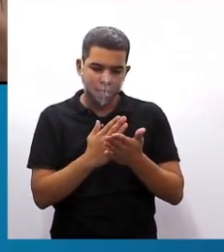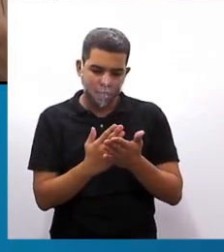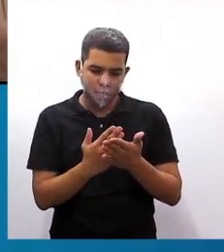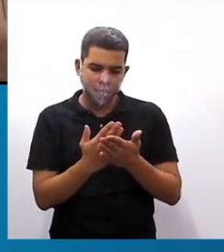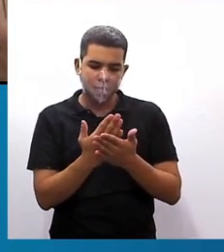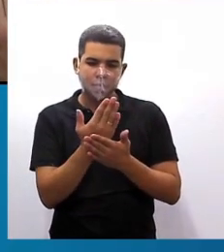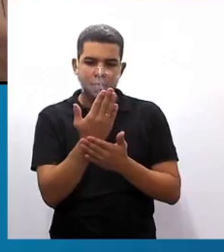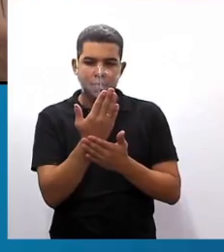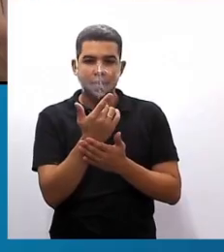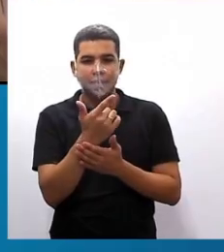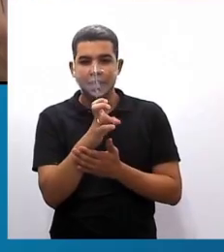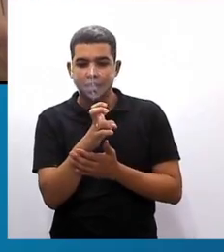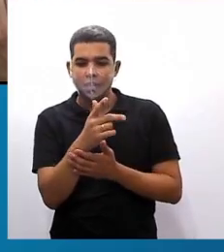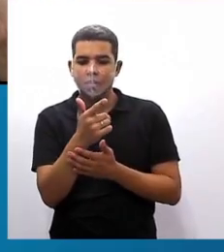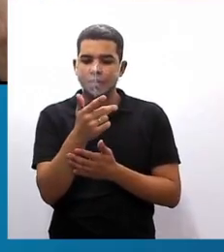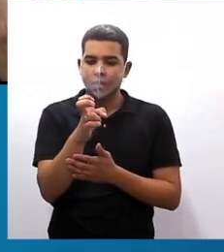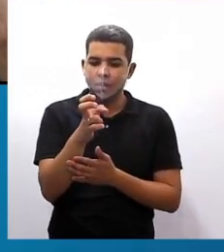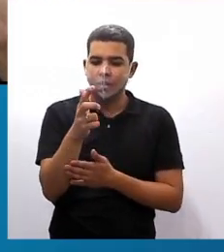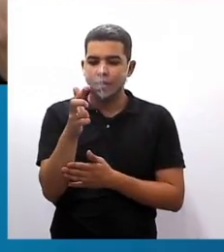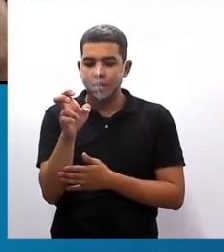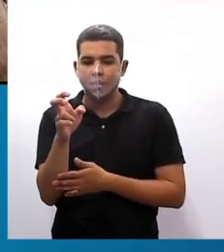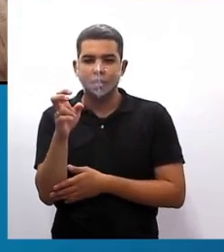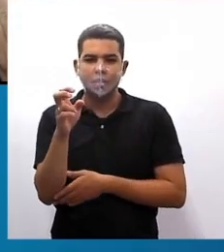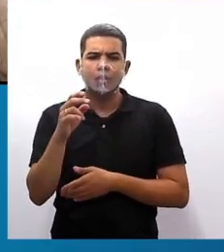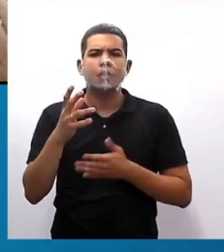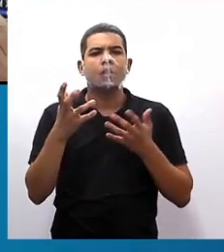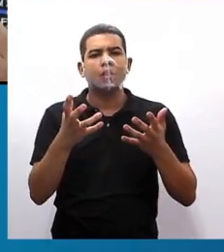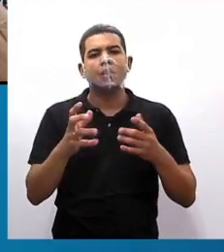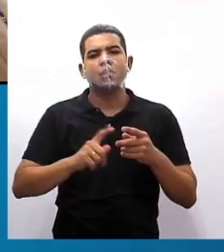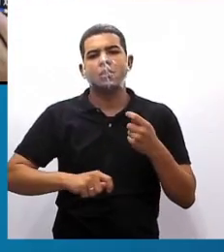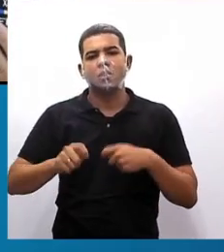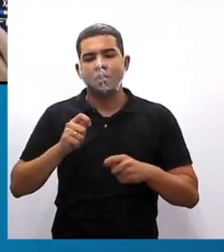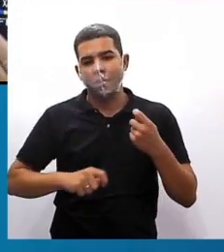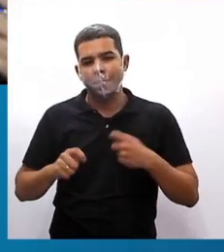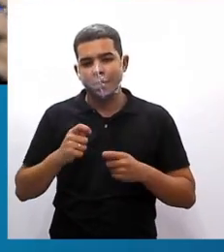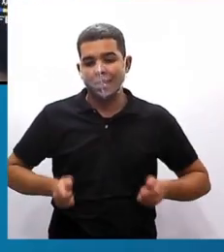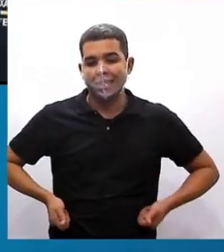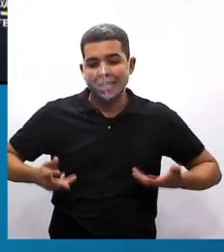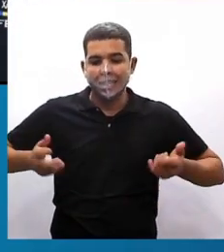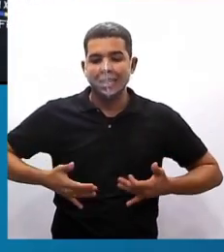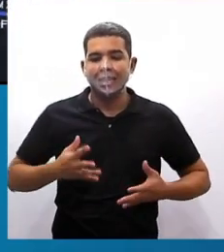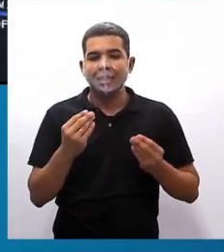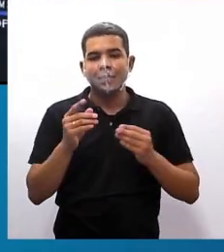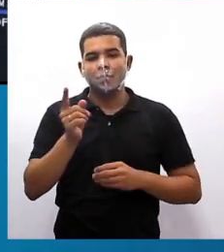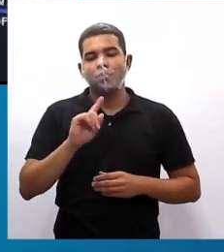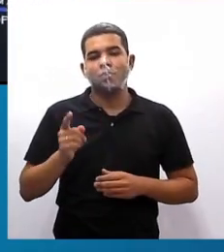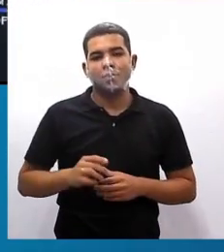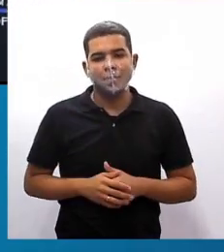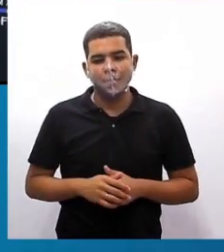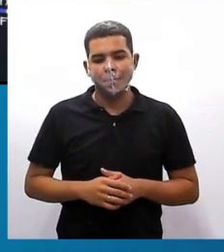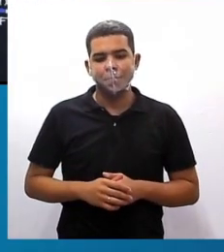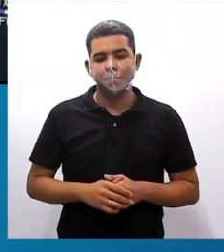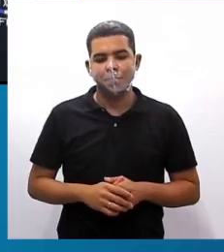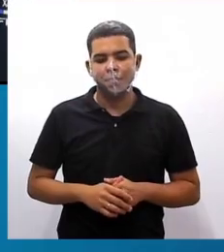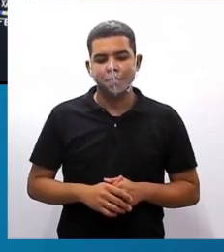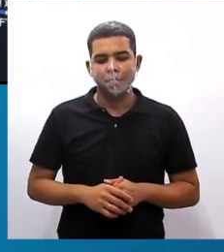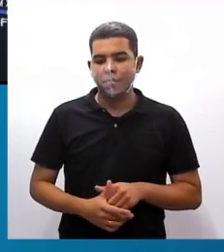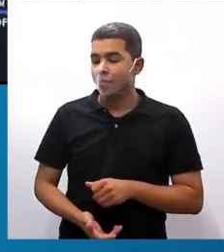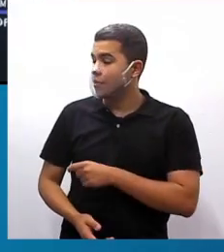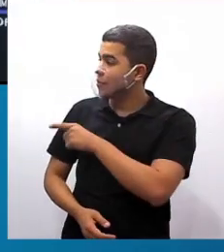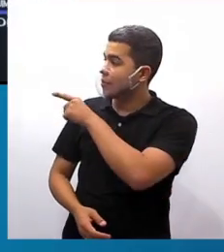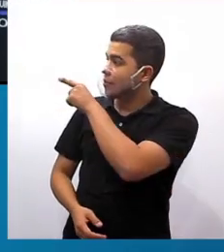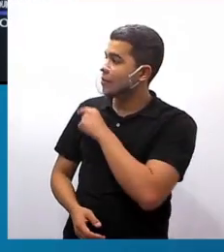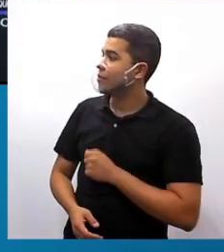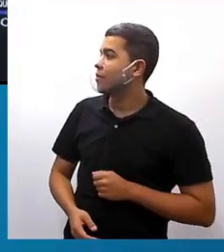lado, 25. Beleza? Então, ele quer economizar para não gastar muito. Observe aí do lado. Diz, ó, eu tenho uma